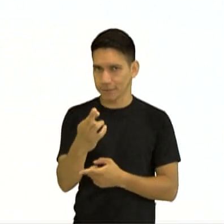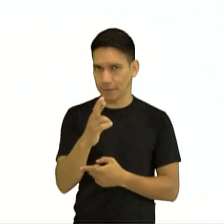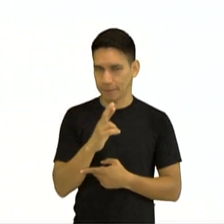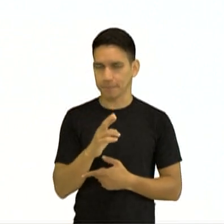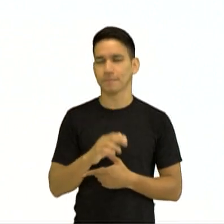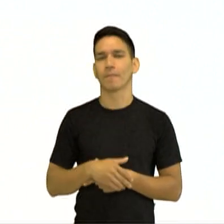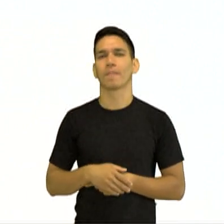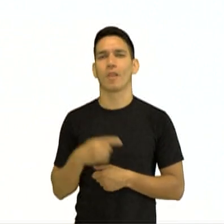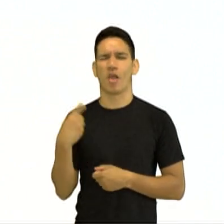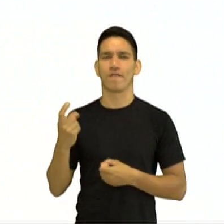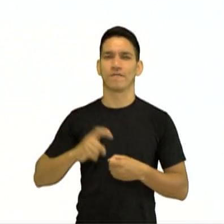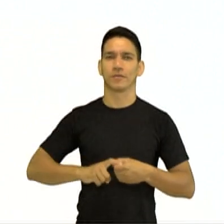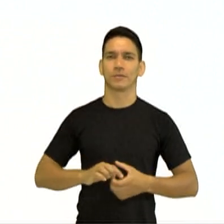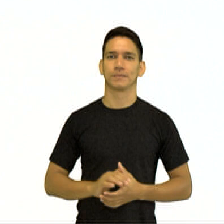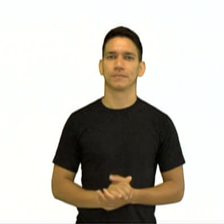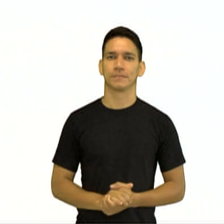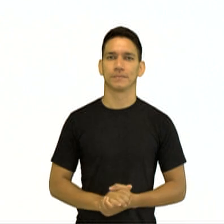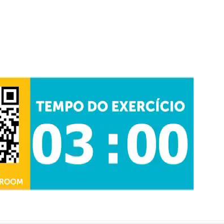gente volta para conversar.